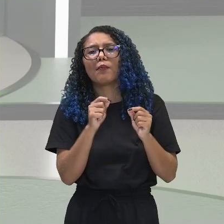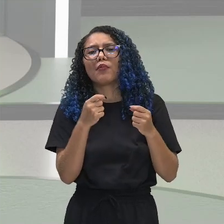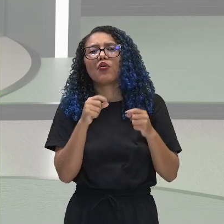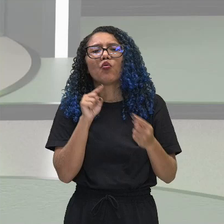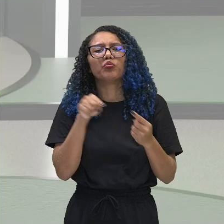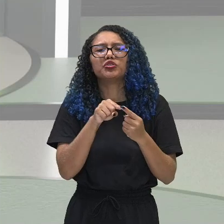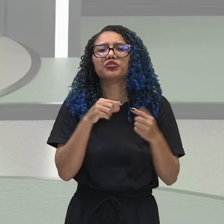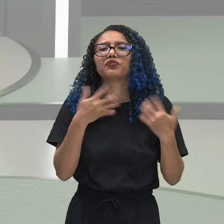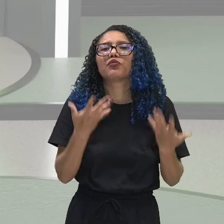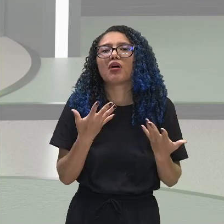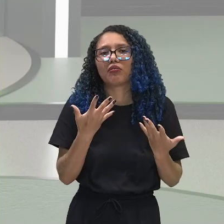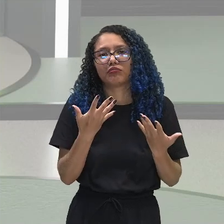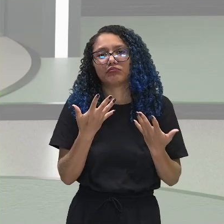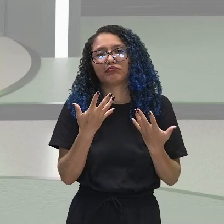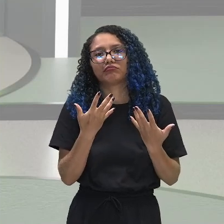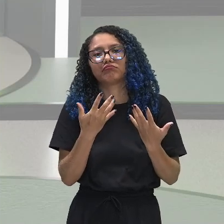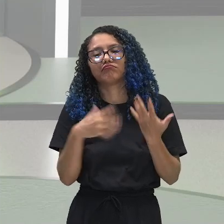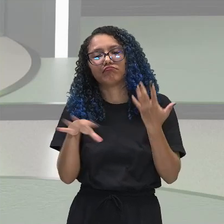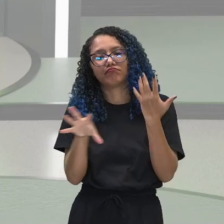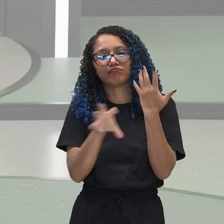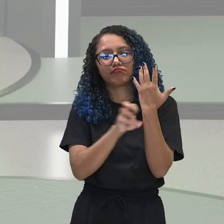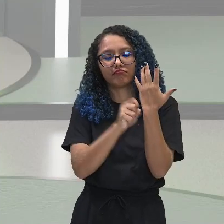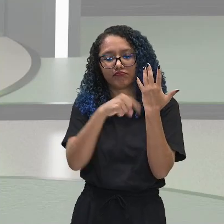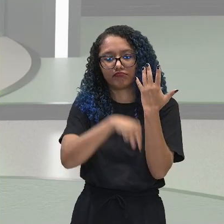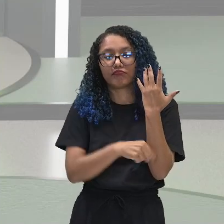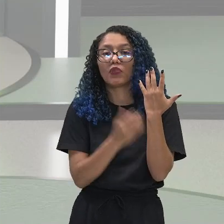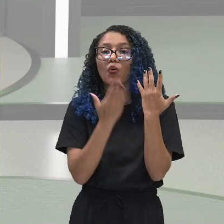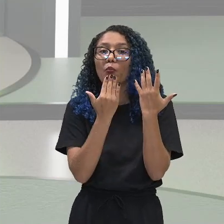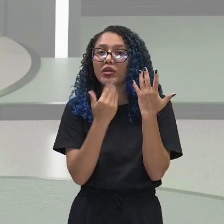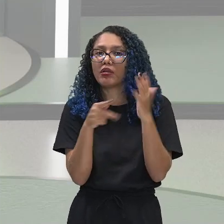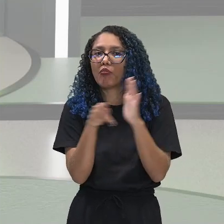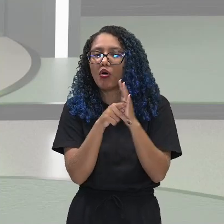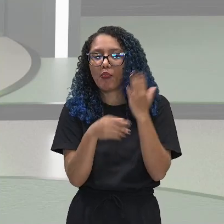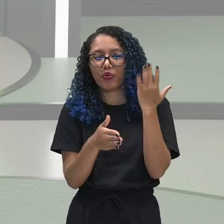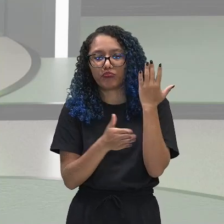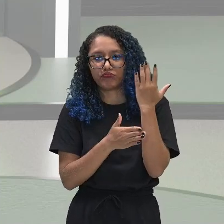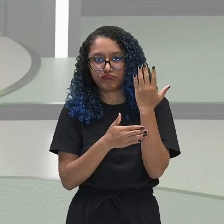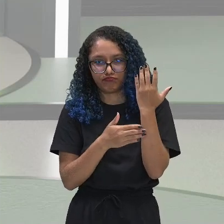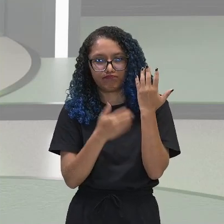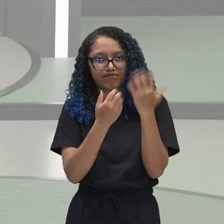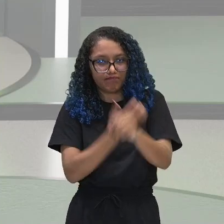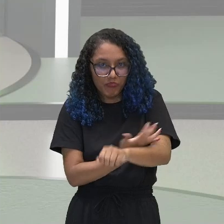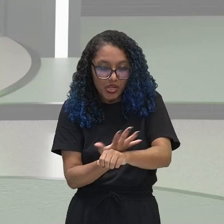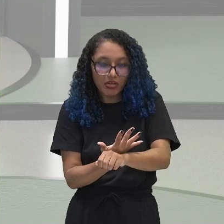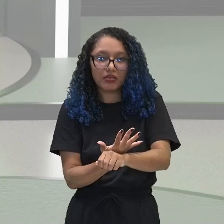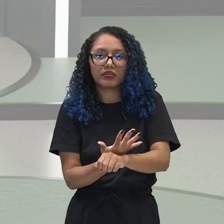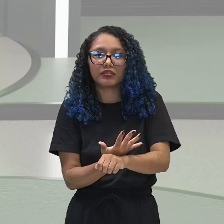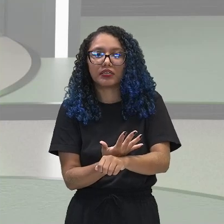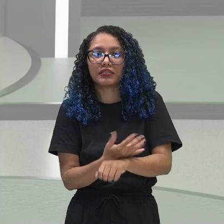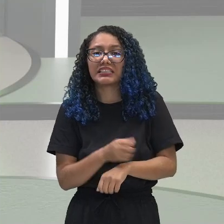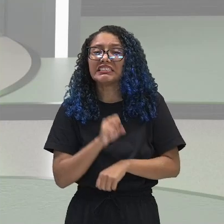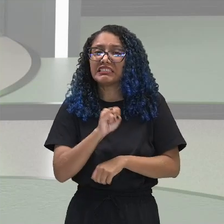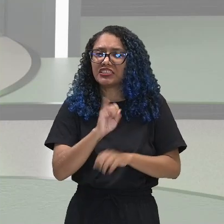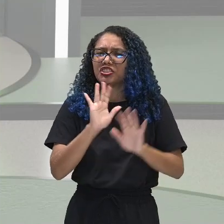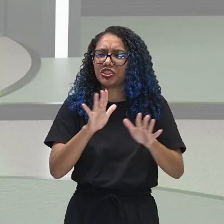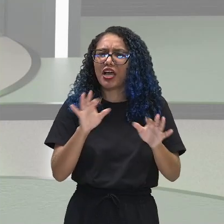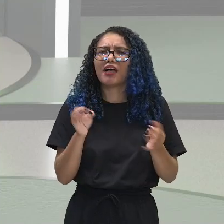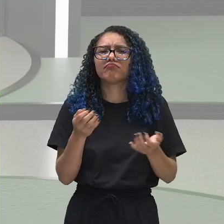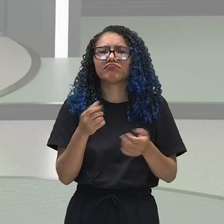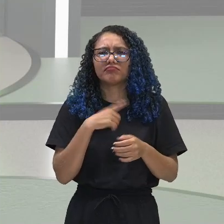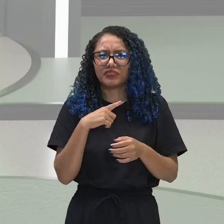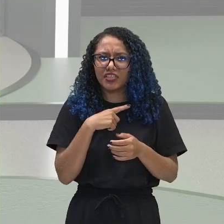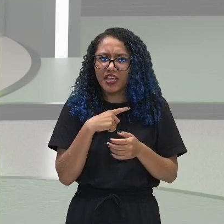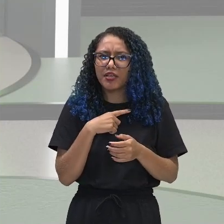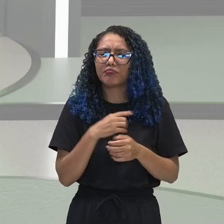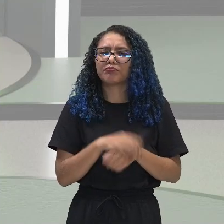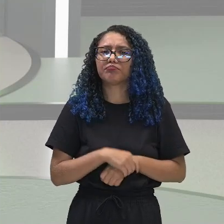Quando elas têm uma quantidade, uma reserva suficiente, é claro que isso vai ser sinalizado para a célula que